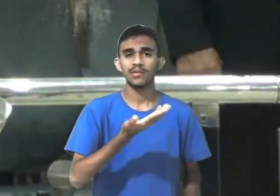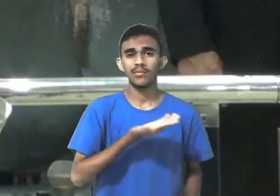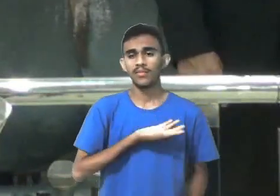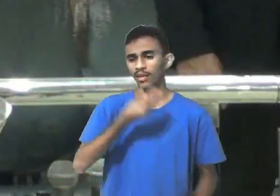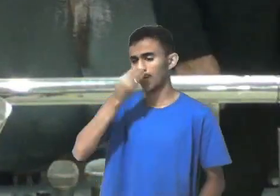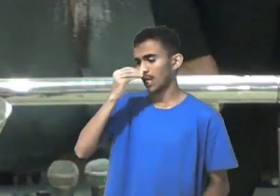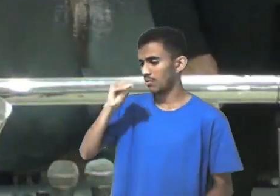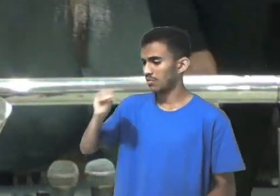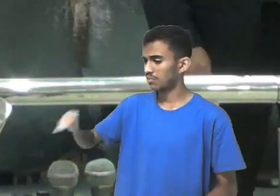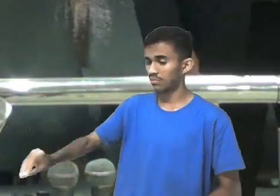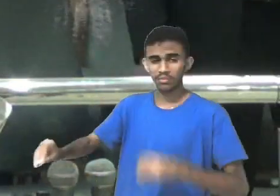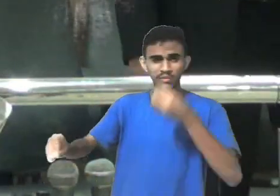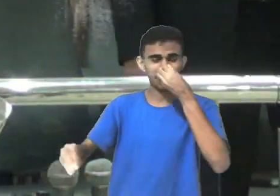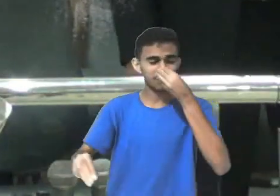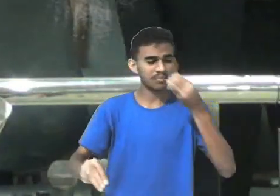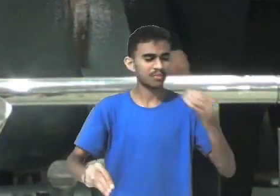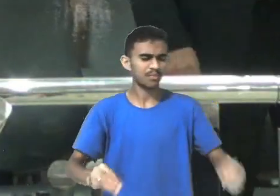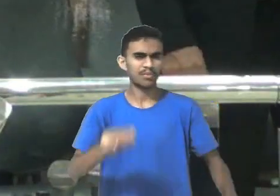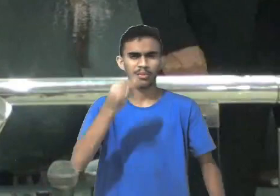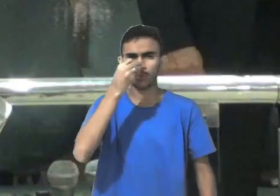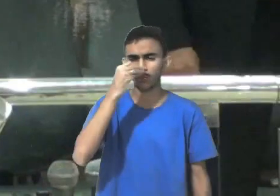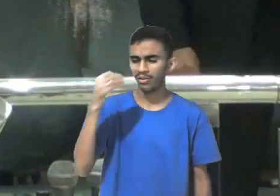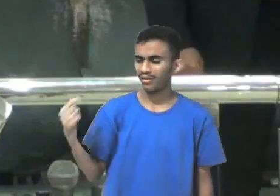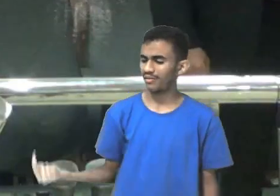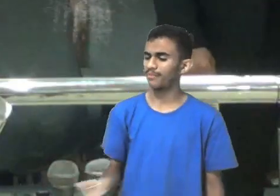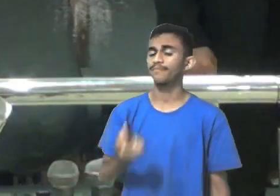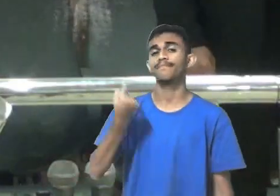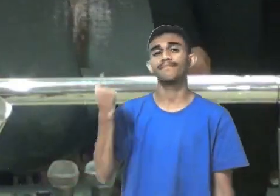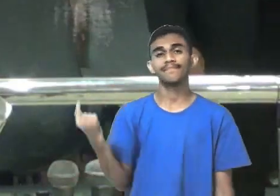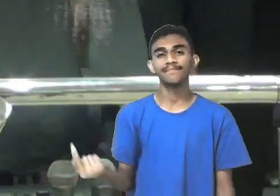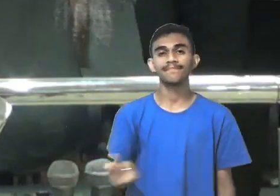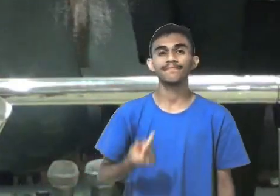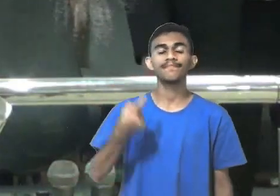Teus amigos te